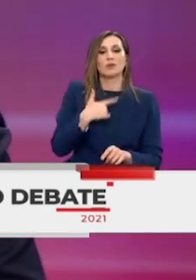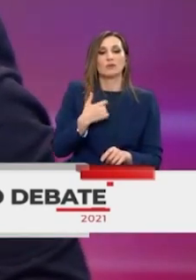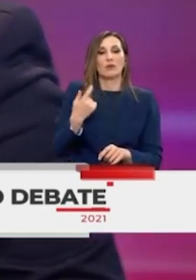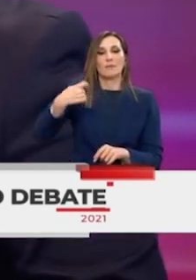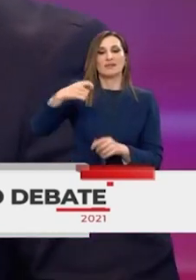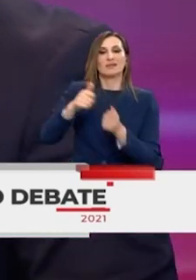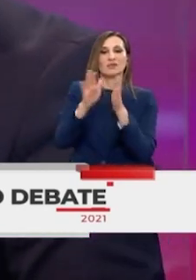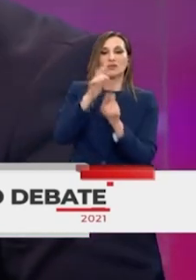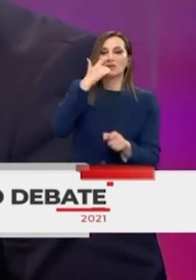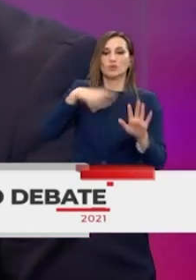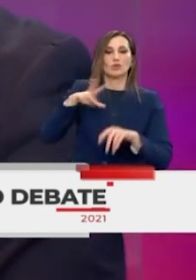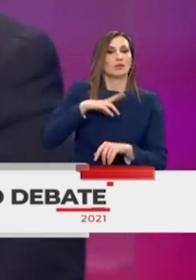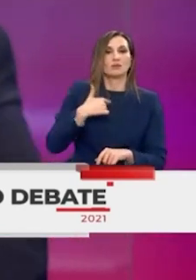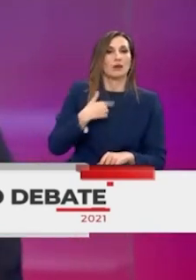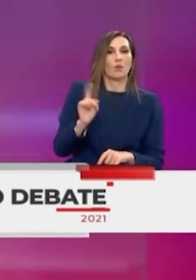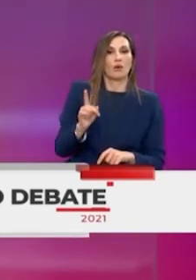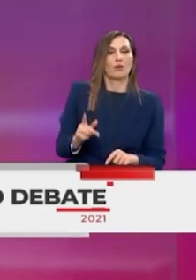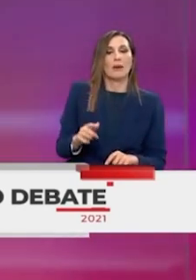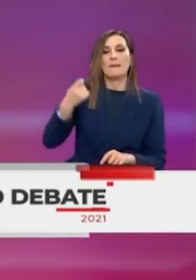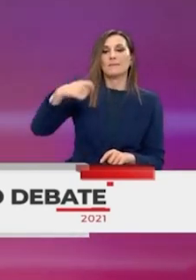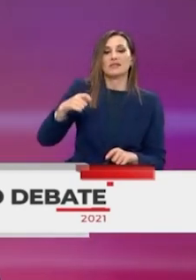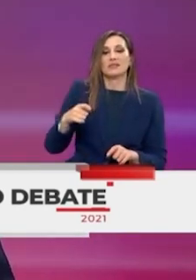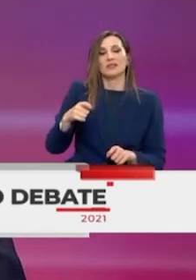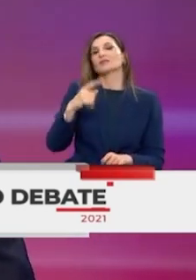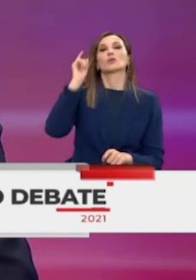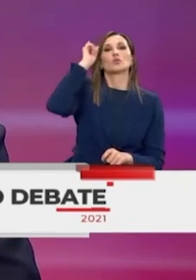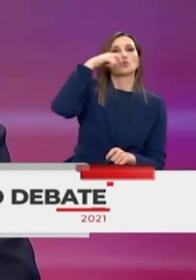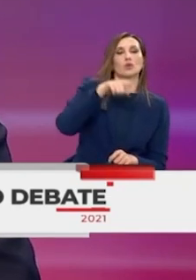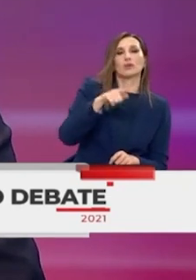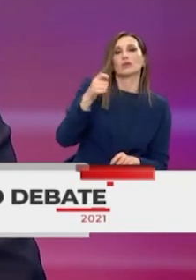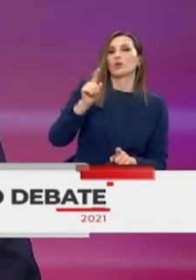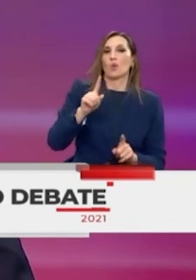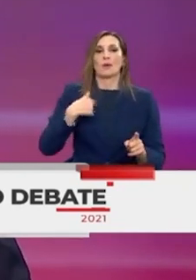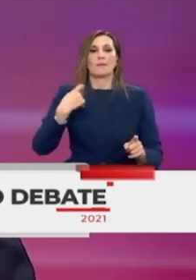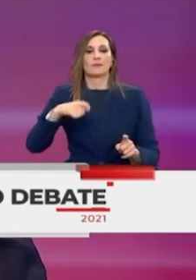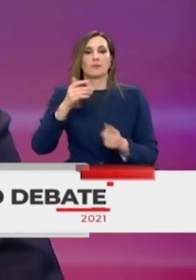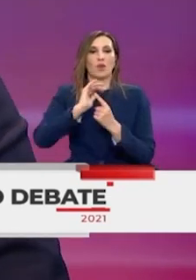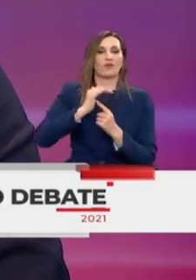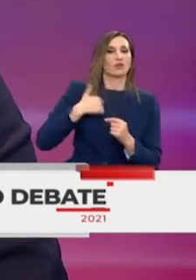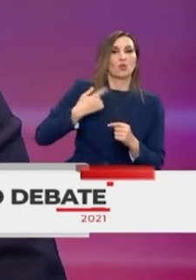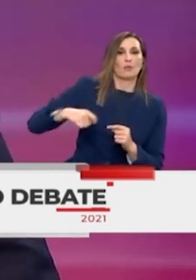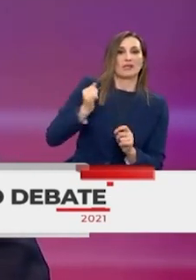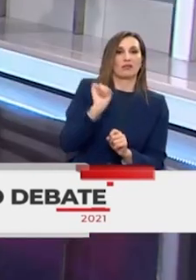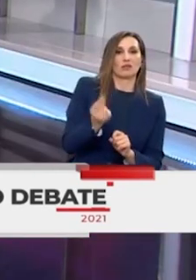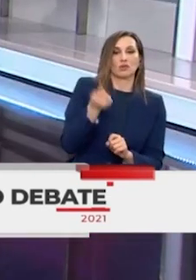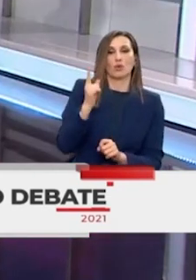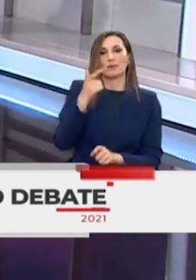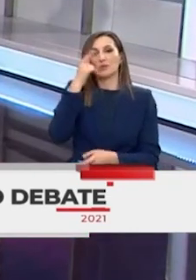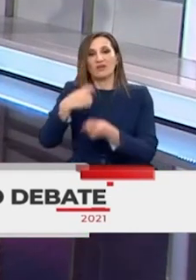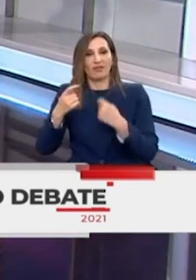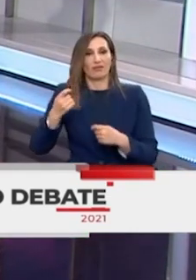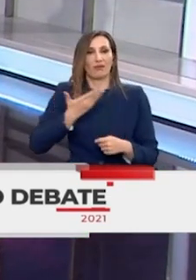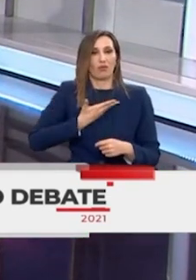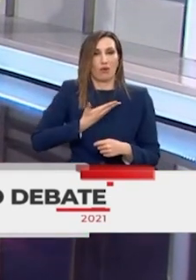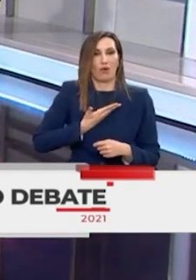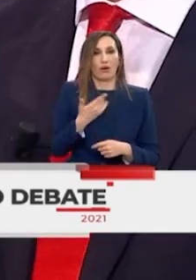ser o presidente de todos os portugueses? Não vou ser. Não vou ser o presidente dos José Sócrates, não vou ser o presidente dos pedófilos, não vou ser o presidente dos traficantes de droga, não